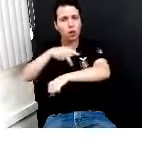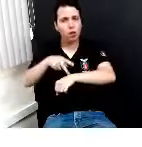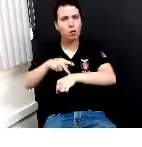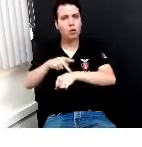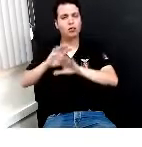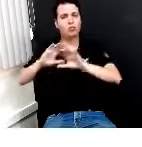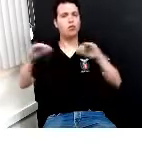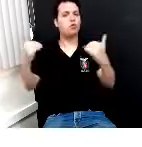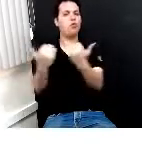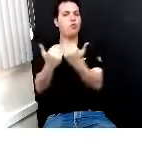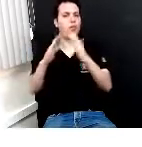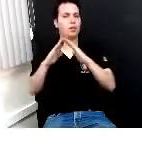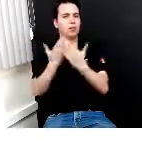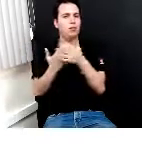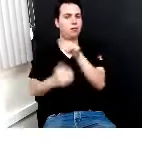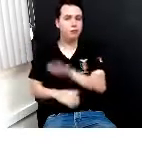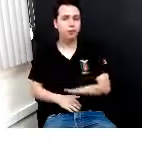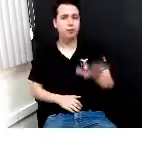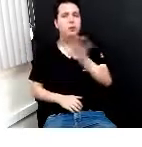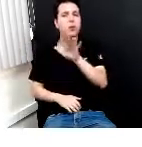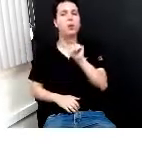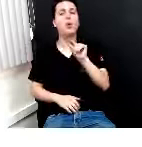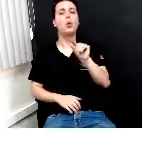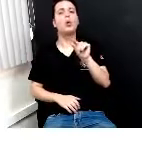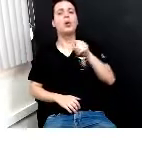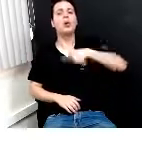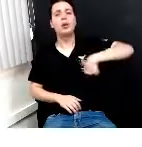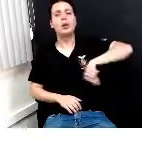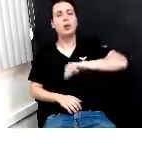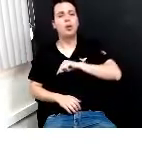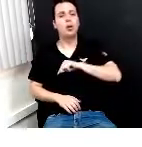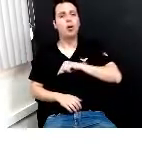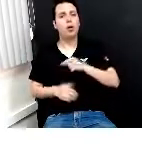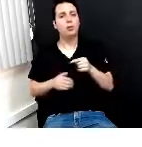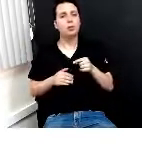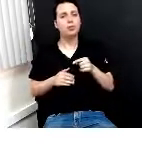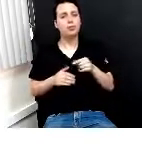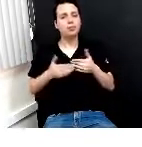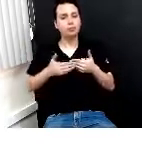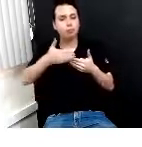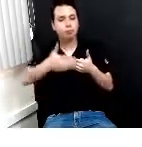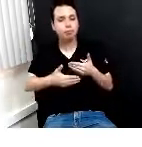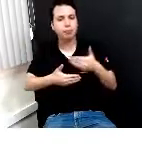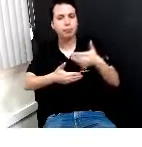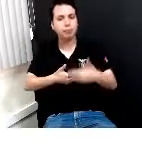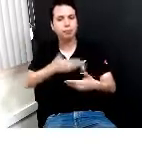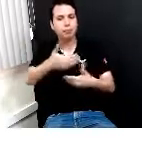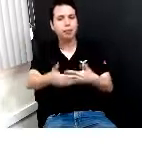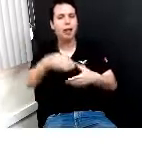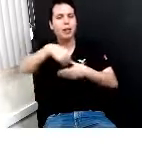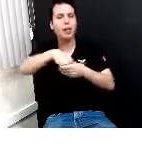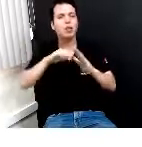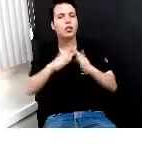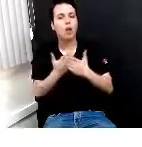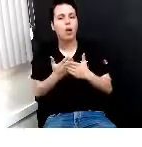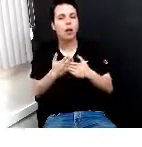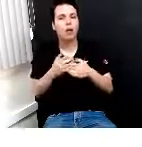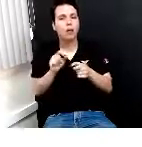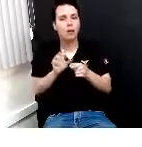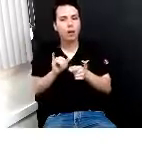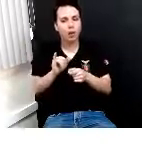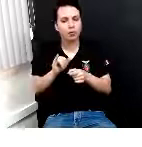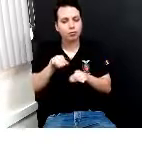geral, que ações que nós precisamos tomar no espaço escolar e que potencial isso tem para o